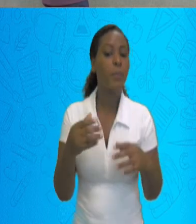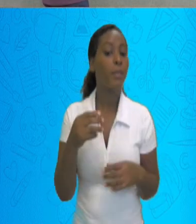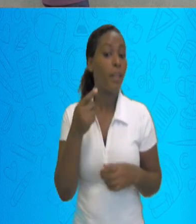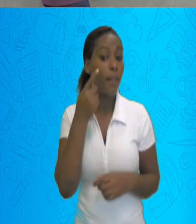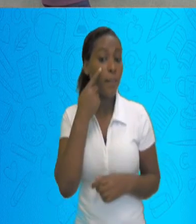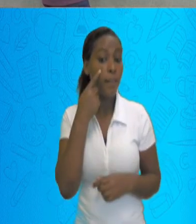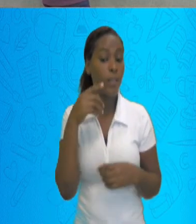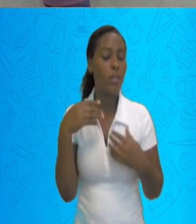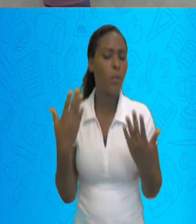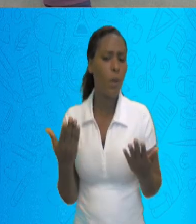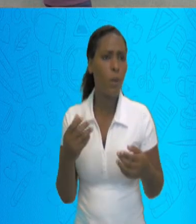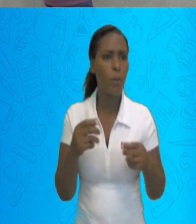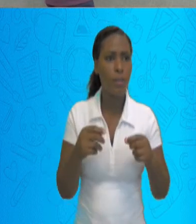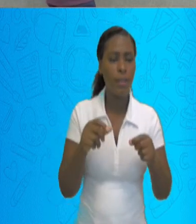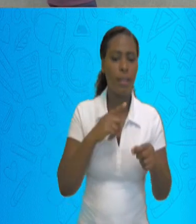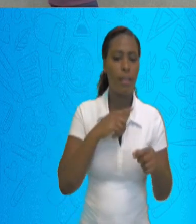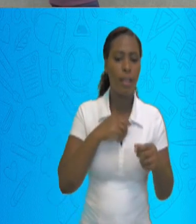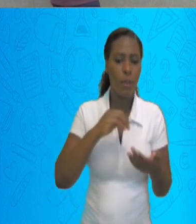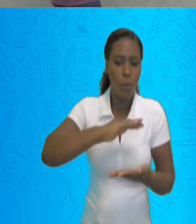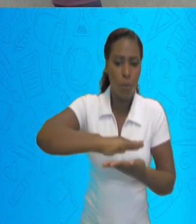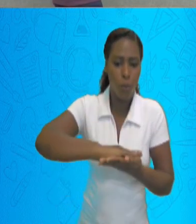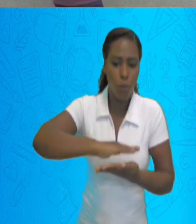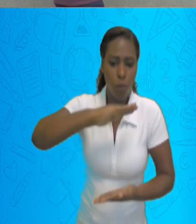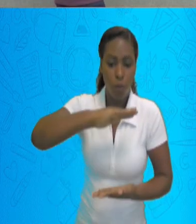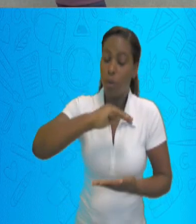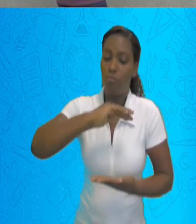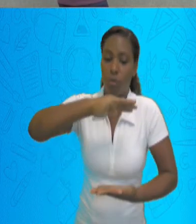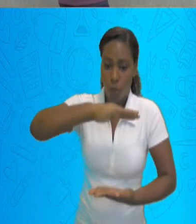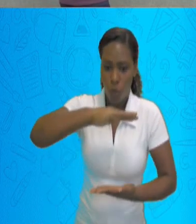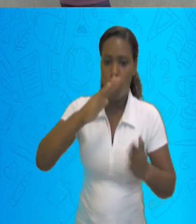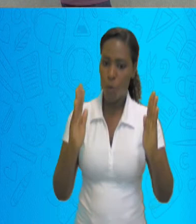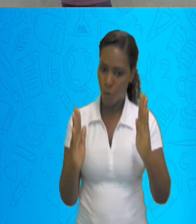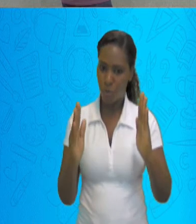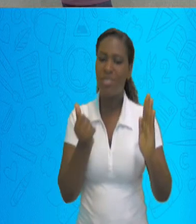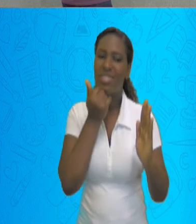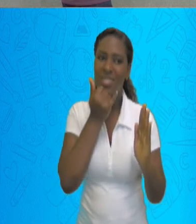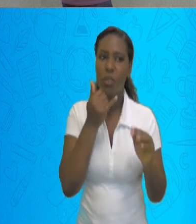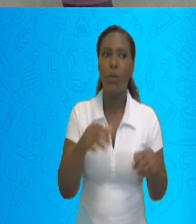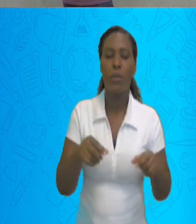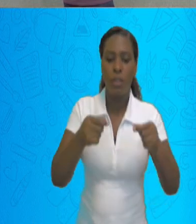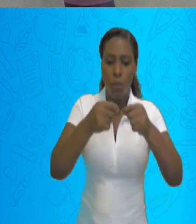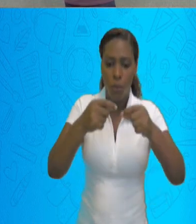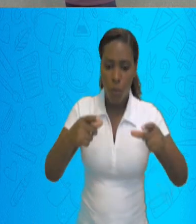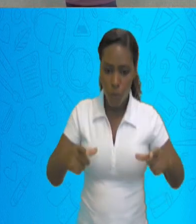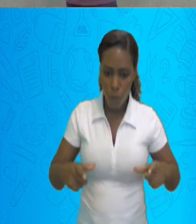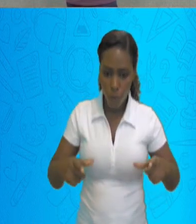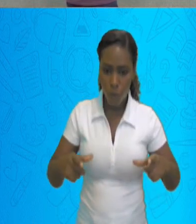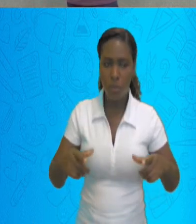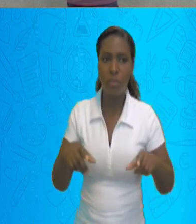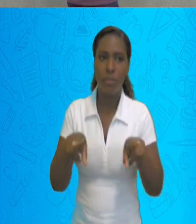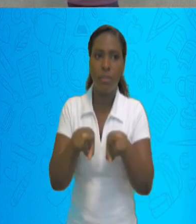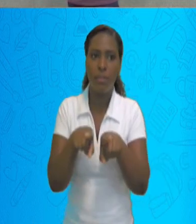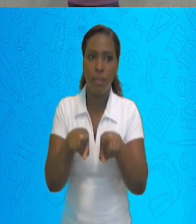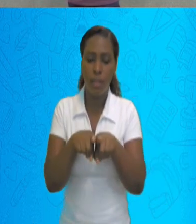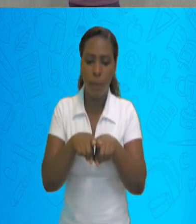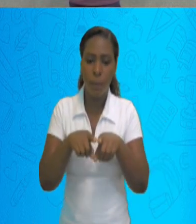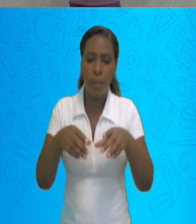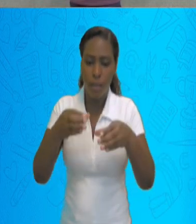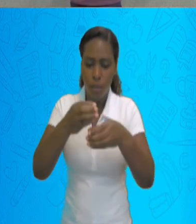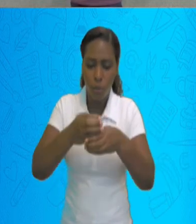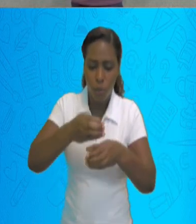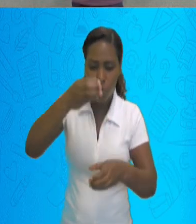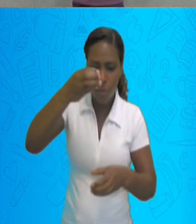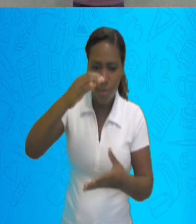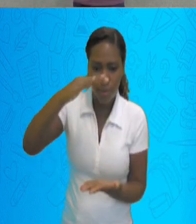cubo, também temos o cone, o cilindro, temos um prisma, temos